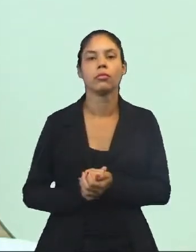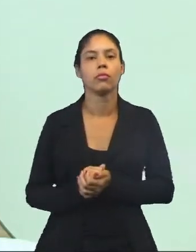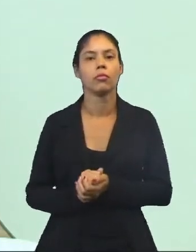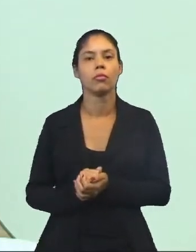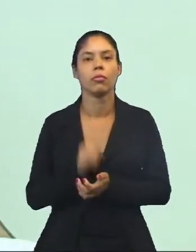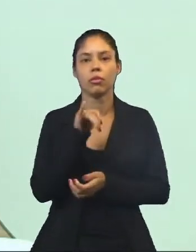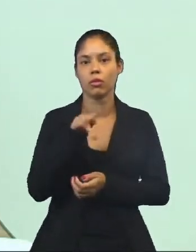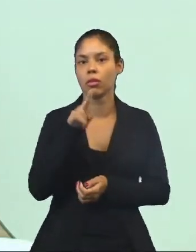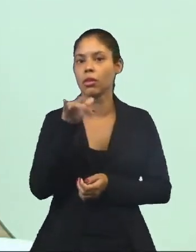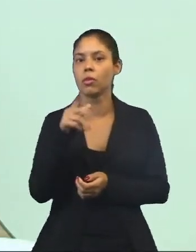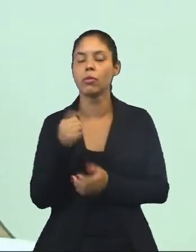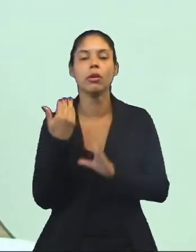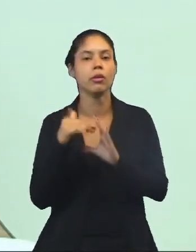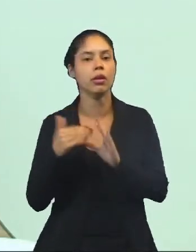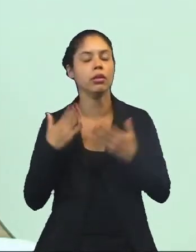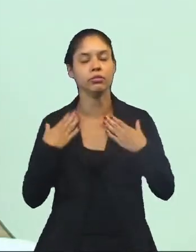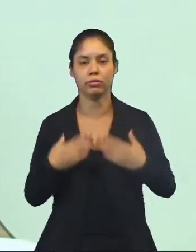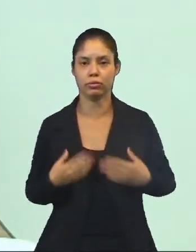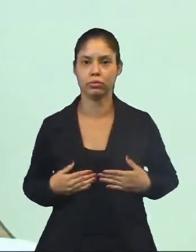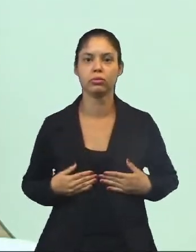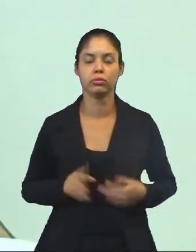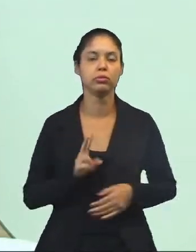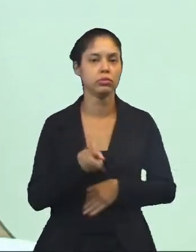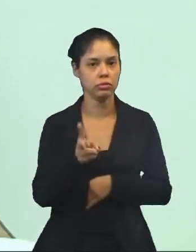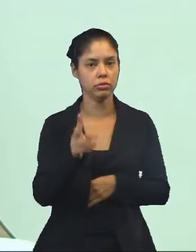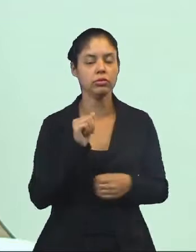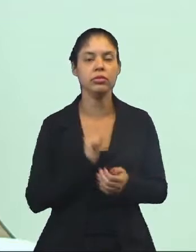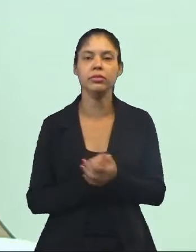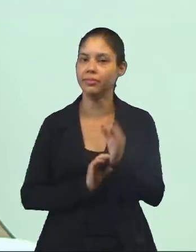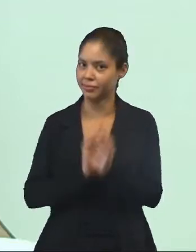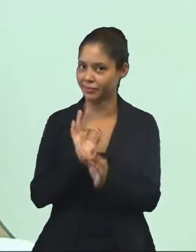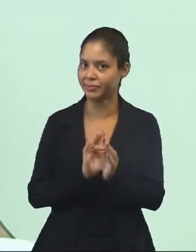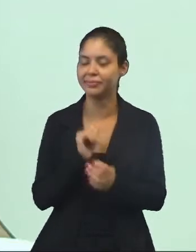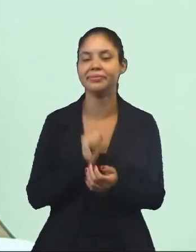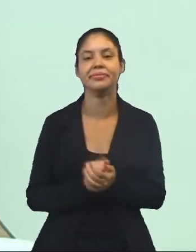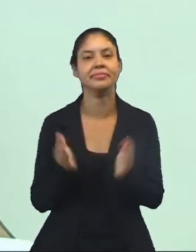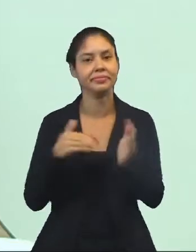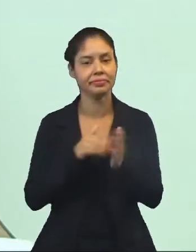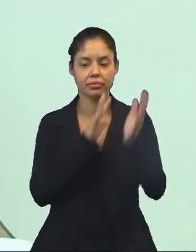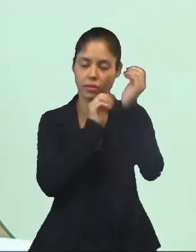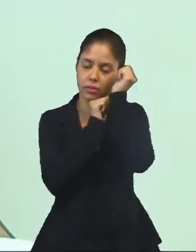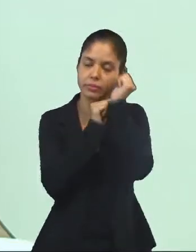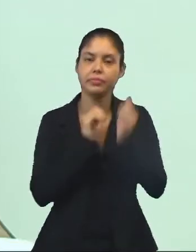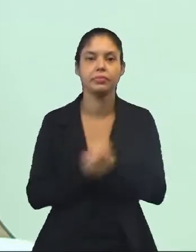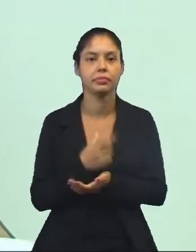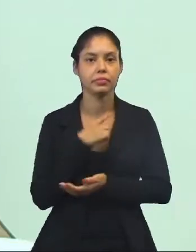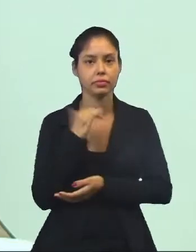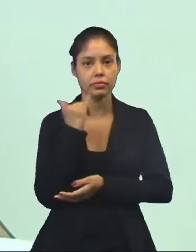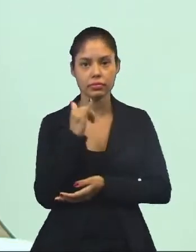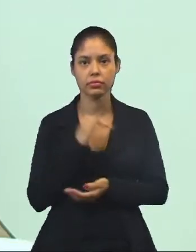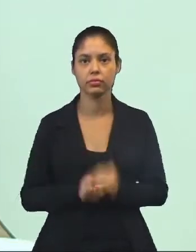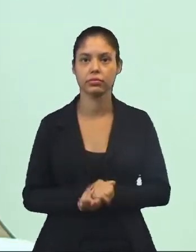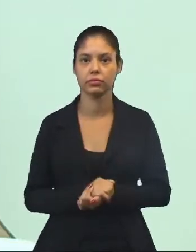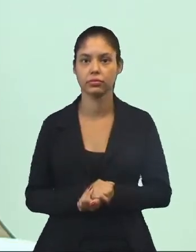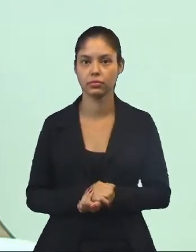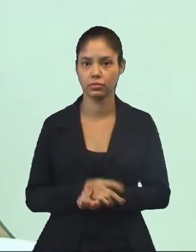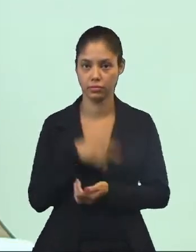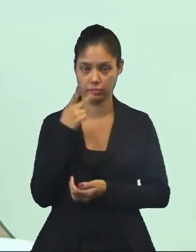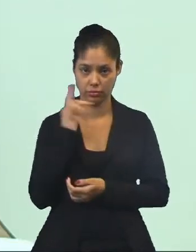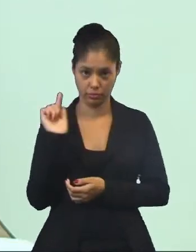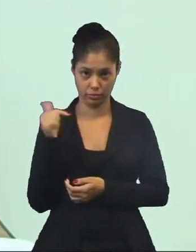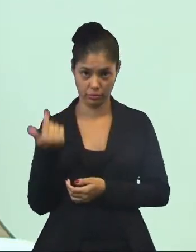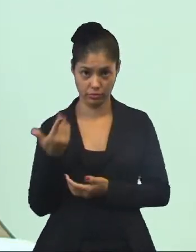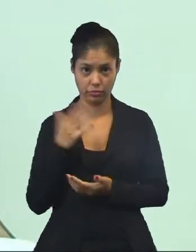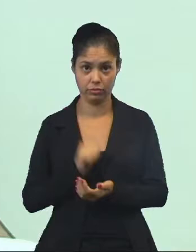nervosos, essas mensagens ao nosso corpo para continuar, né, funcionando. Então, até dormindo a gente gasta energia. Mas falando isso de